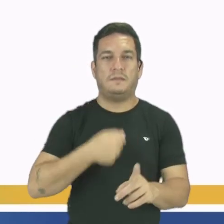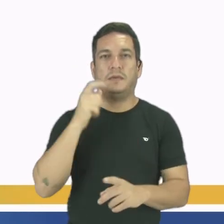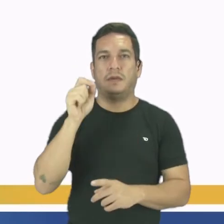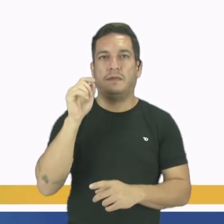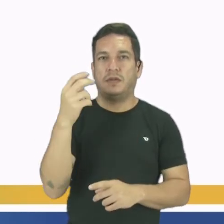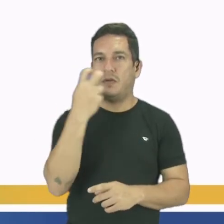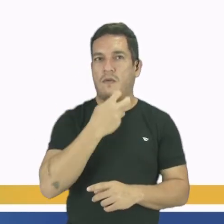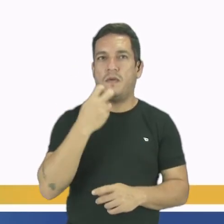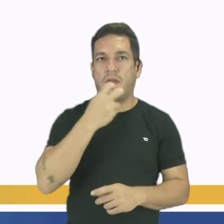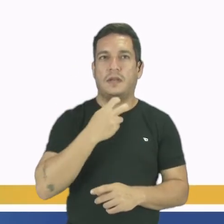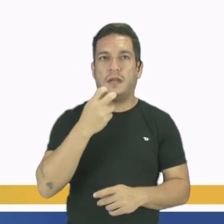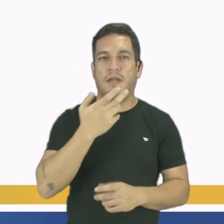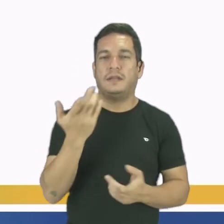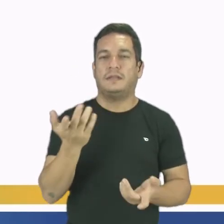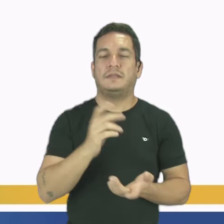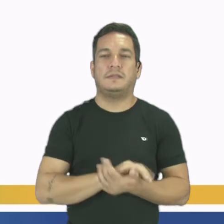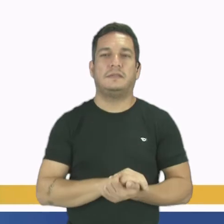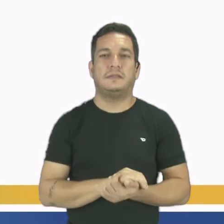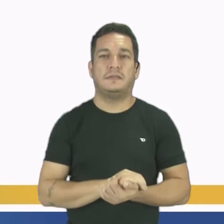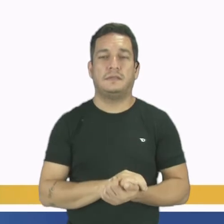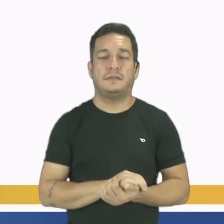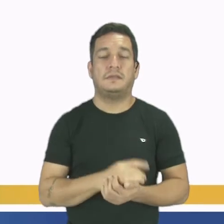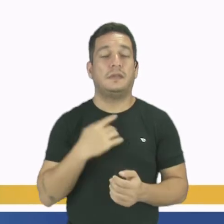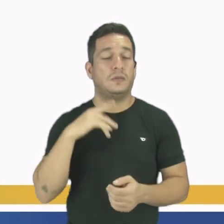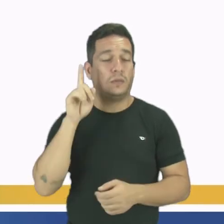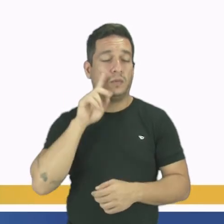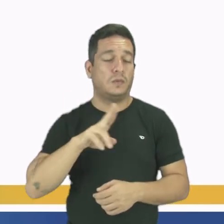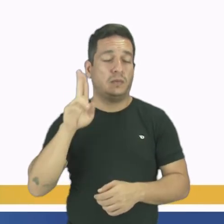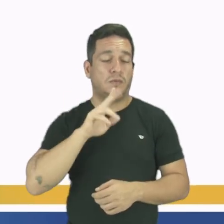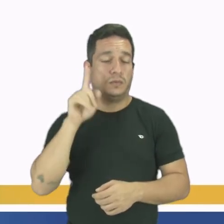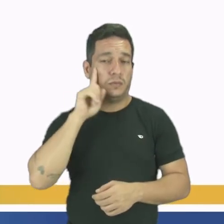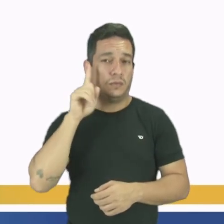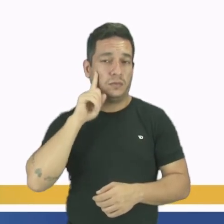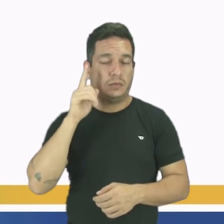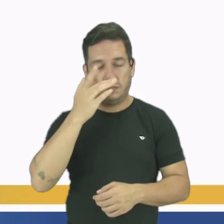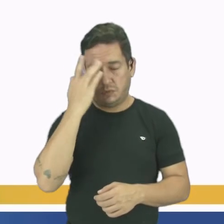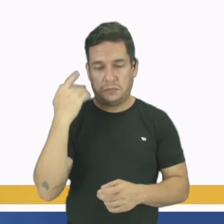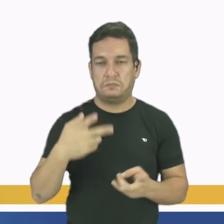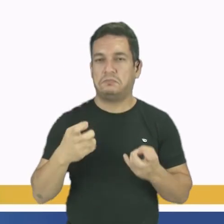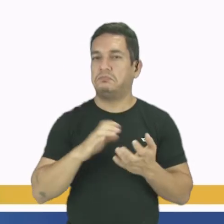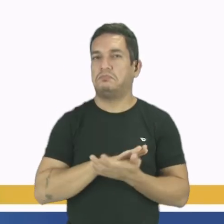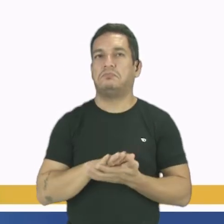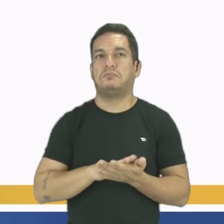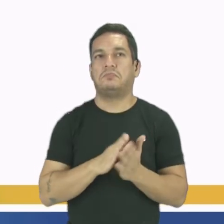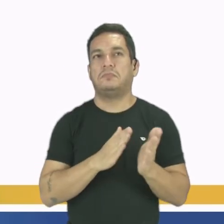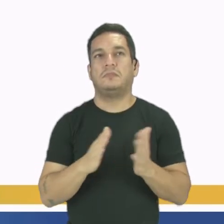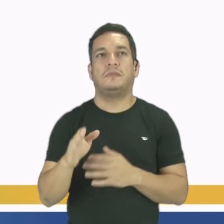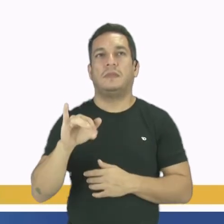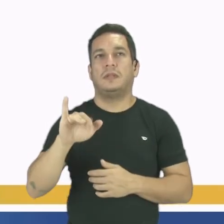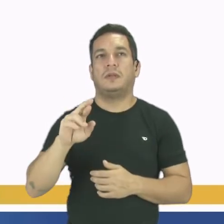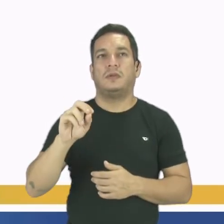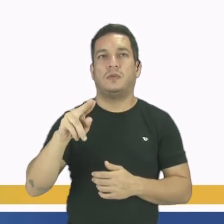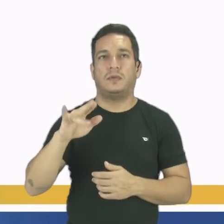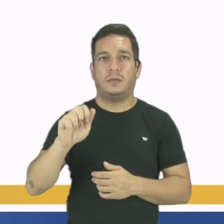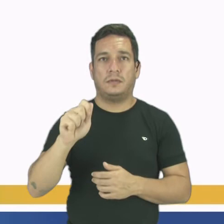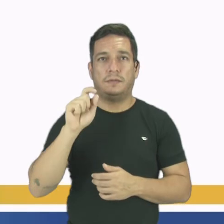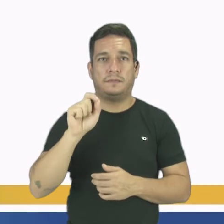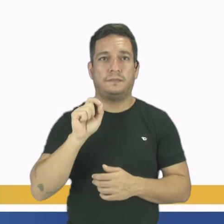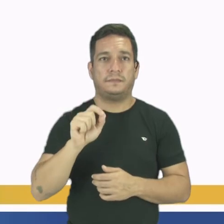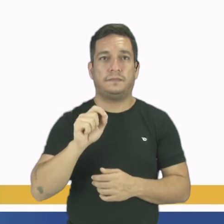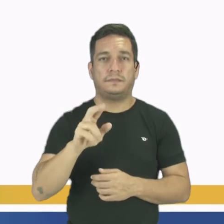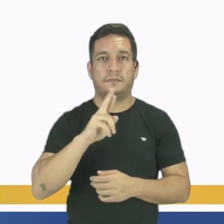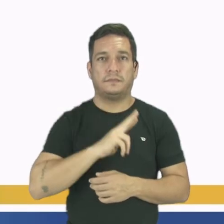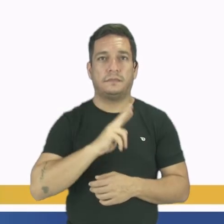Então, o eufemismo é muito utilizado no dia a dia, as pessoas nem percebem. Seguindo, ironia. A ironia